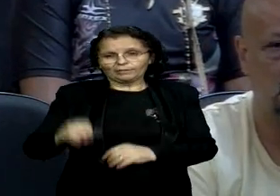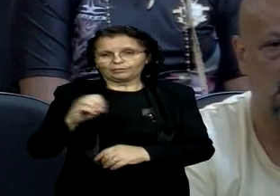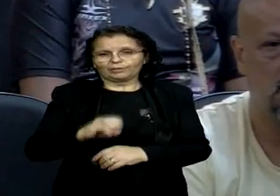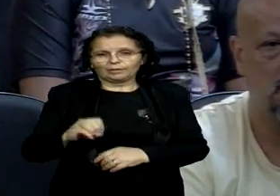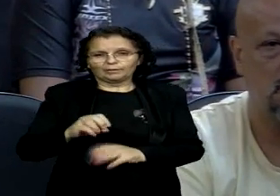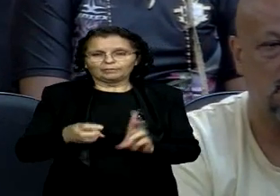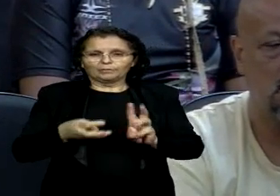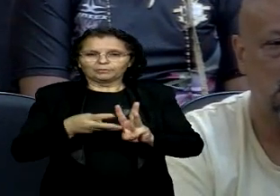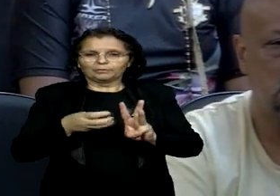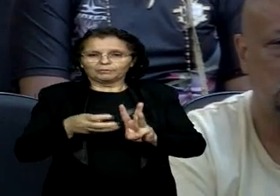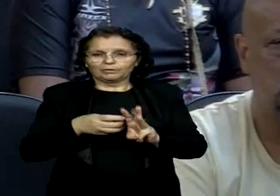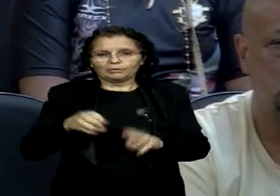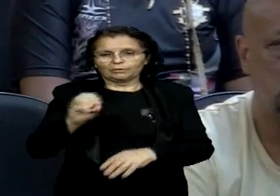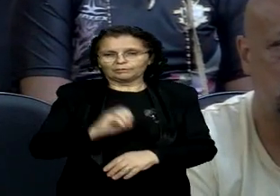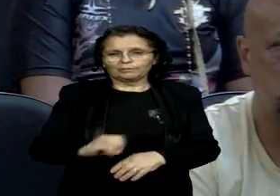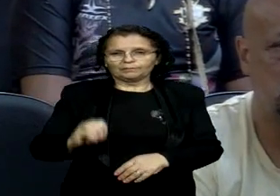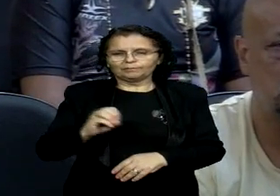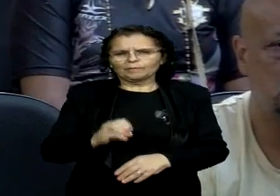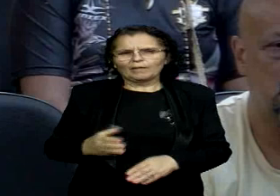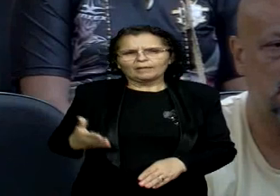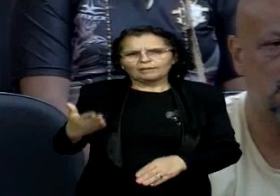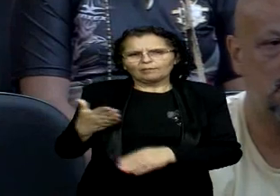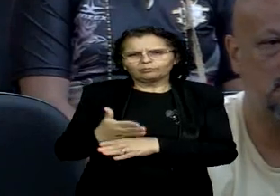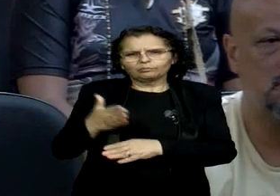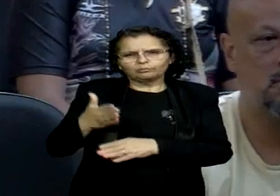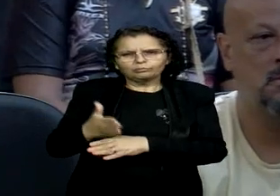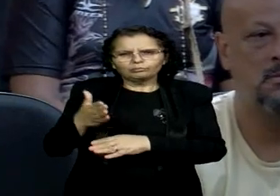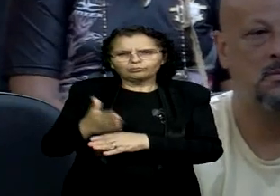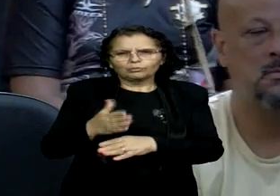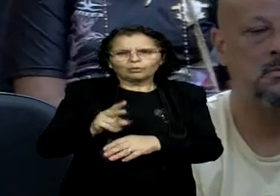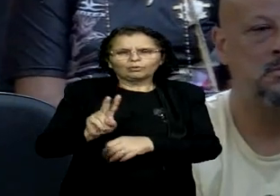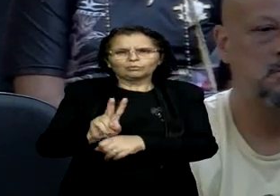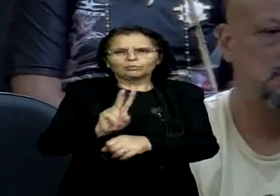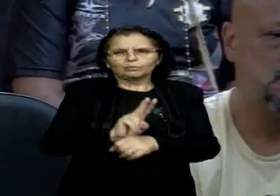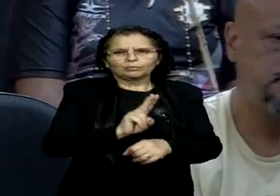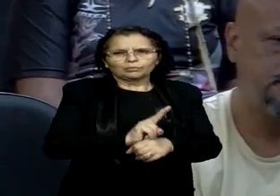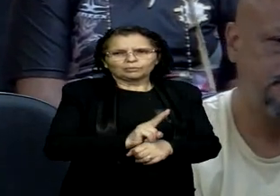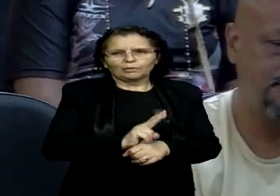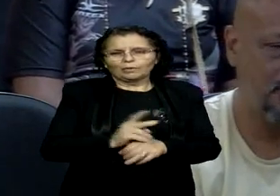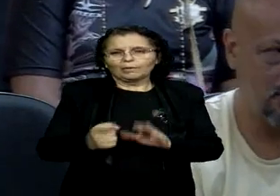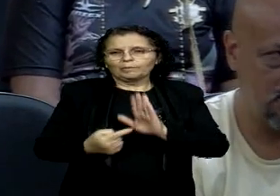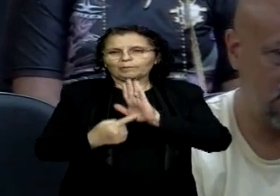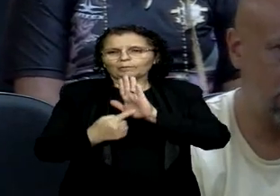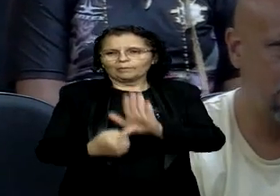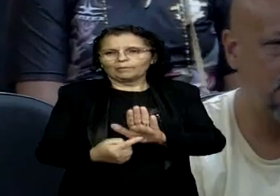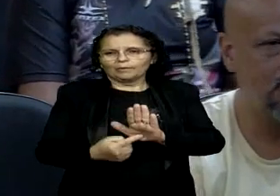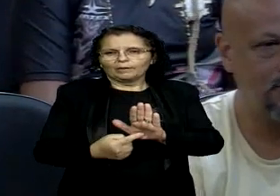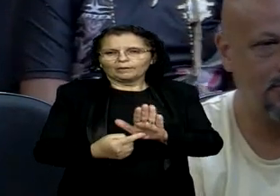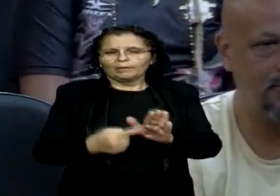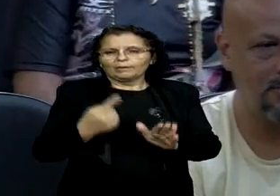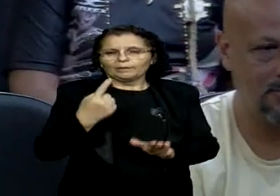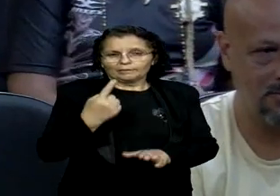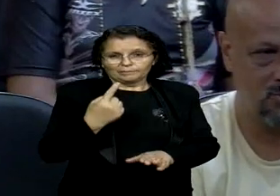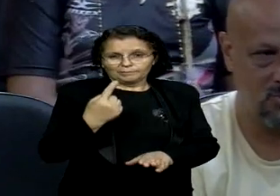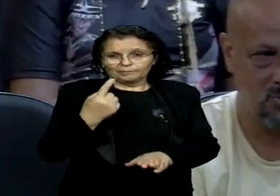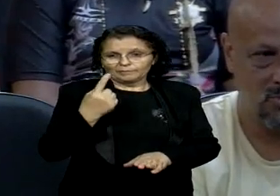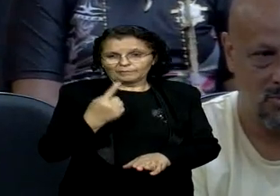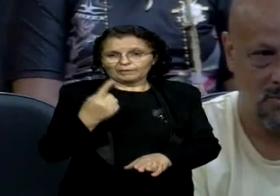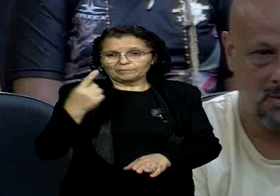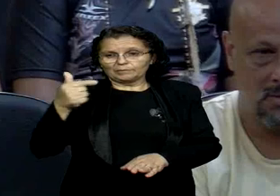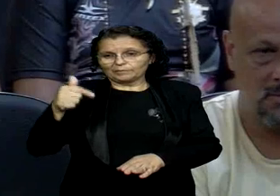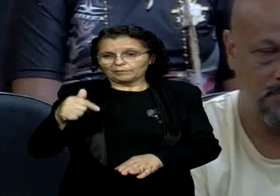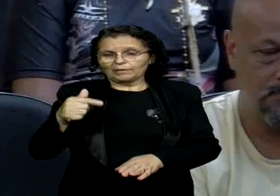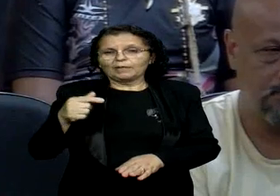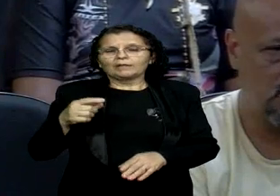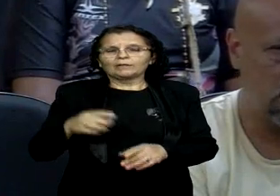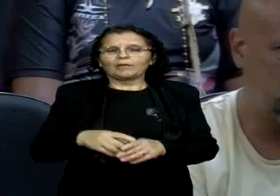Osasco. Sempre atuando pelos indígenas, Josi apresentou o 17º Encontro dos Povos Indígenas